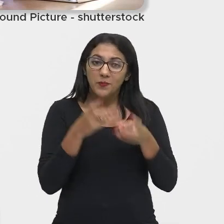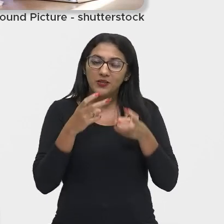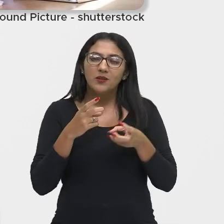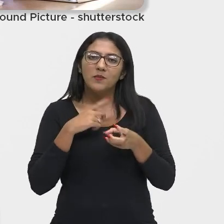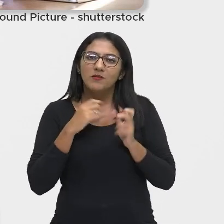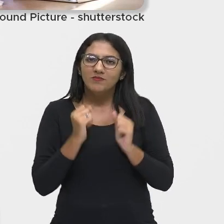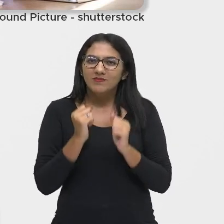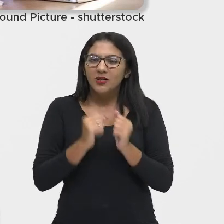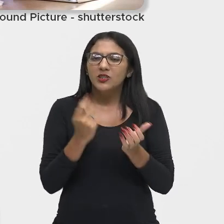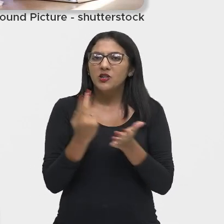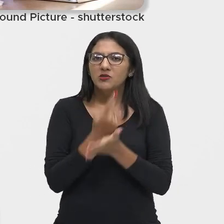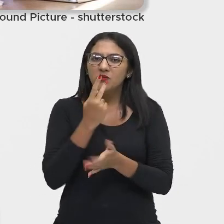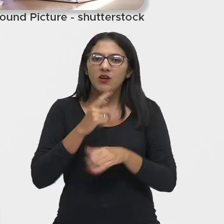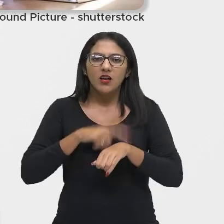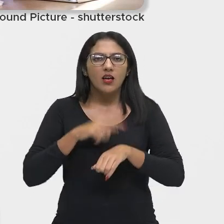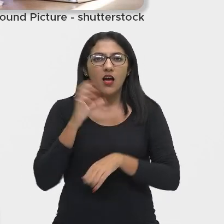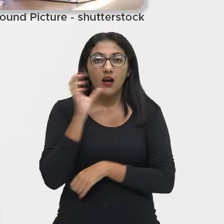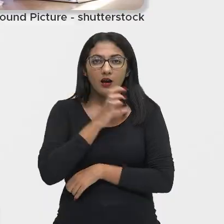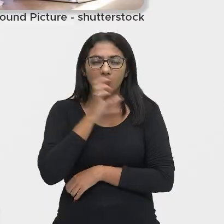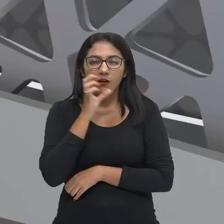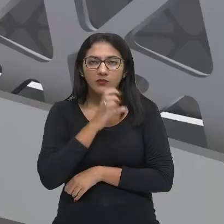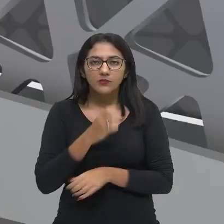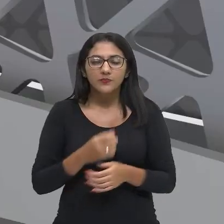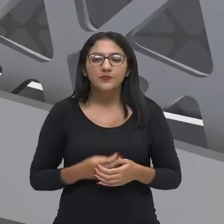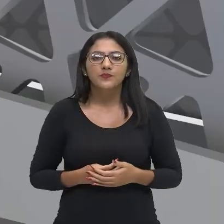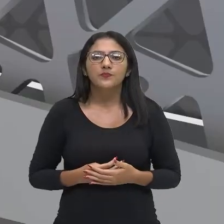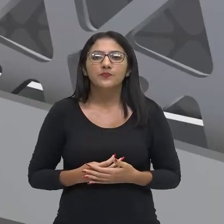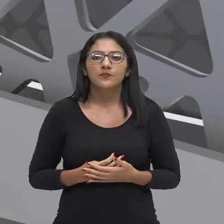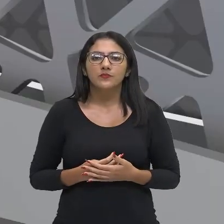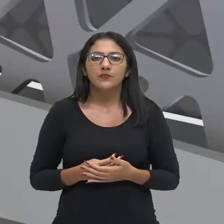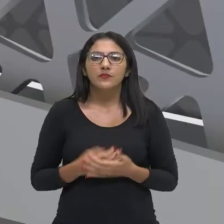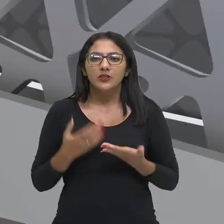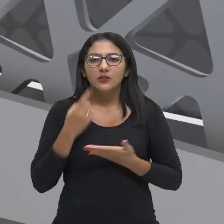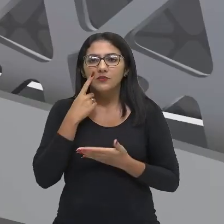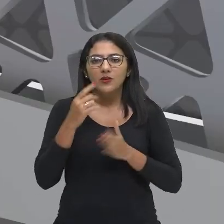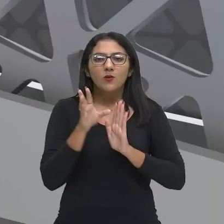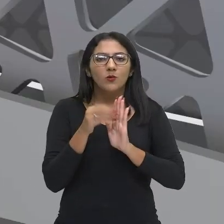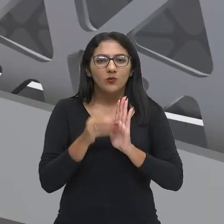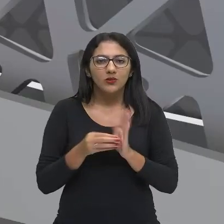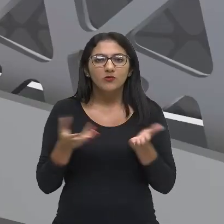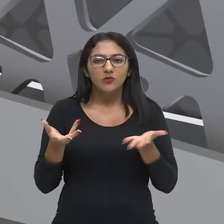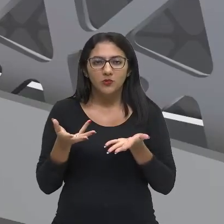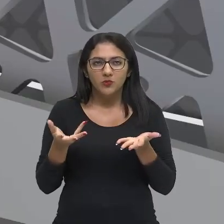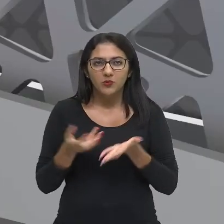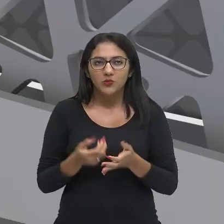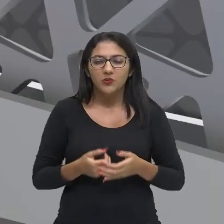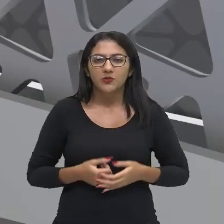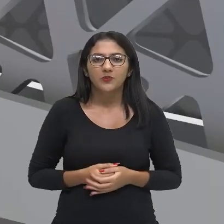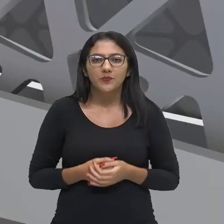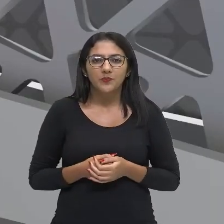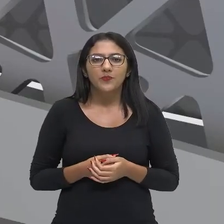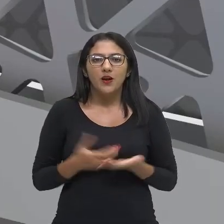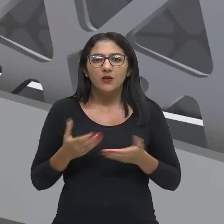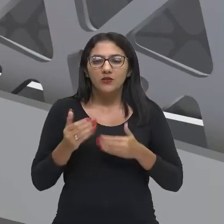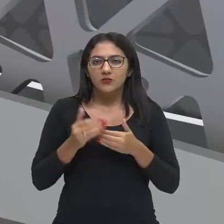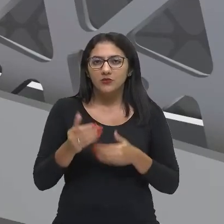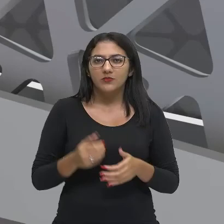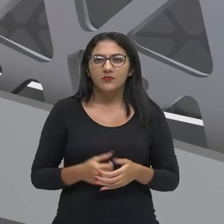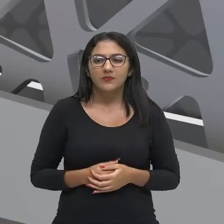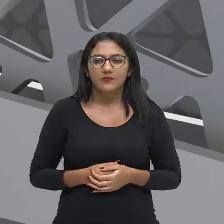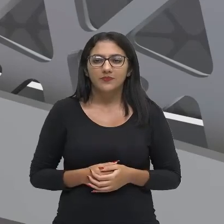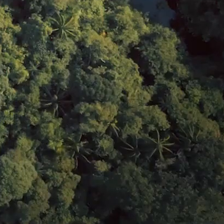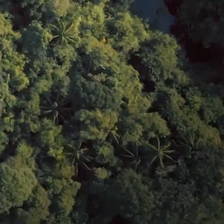poder resolver as coisas muito mais rapidamente, tá? Então esse foi o conteúdo de hoje, tá? A gente vai prosseguir aí.